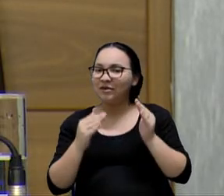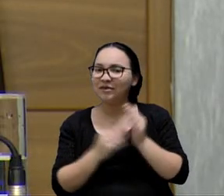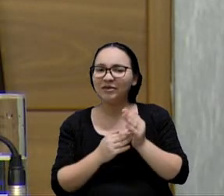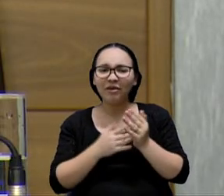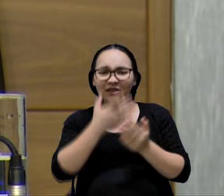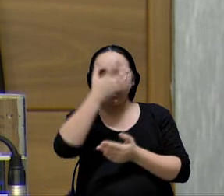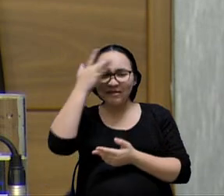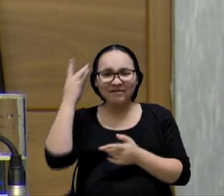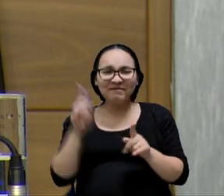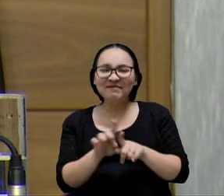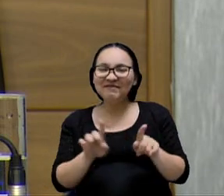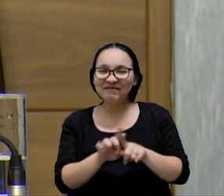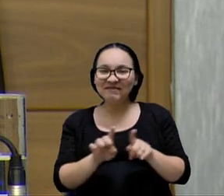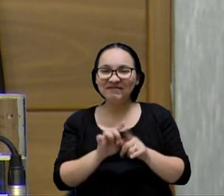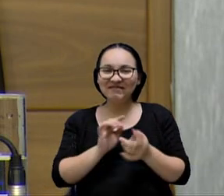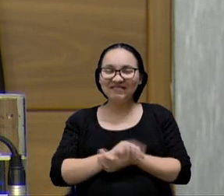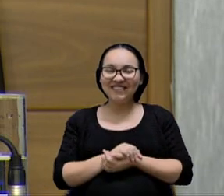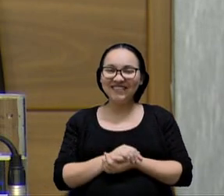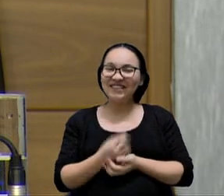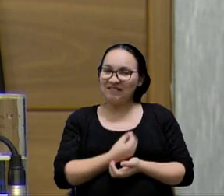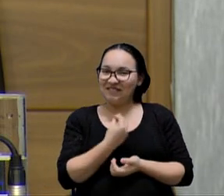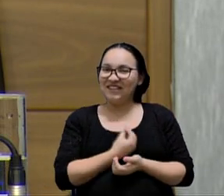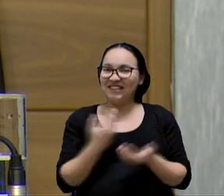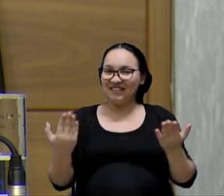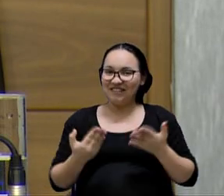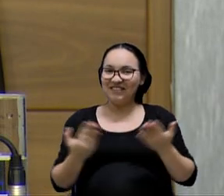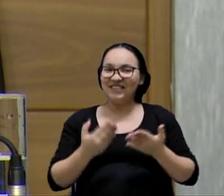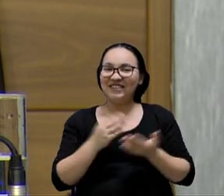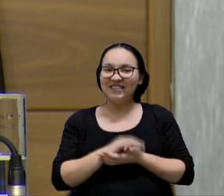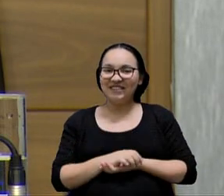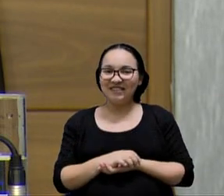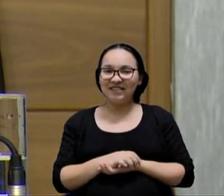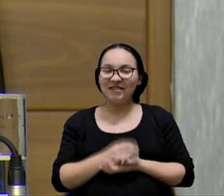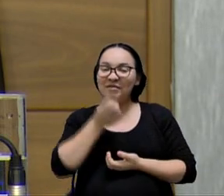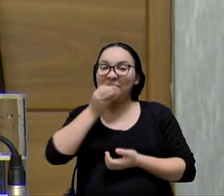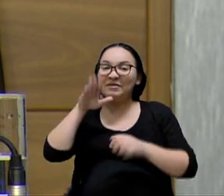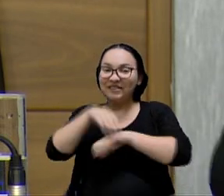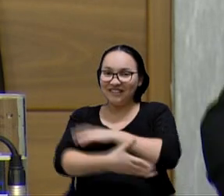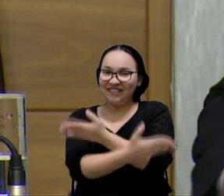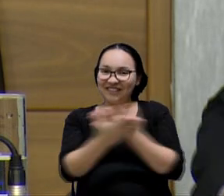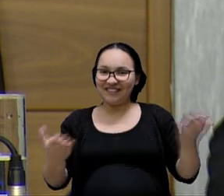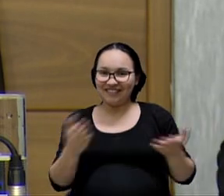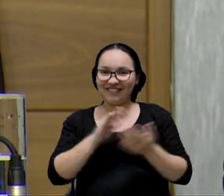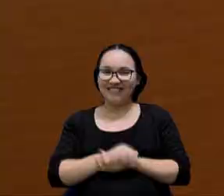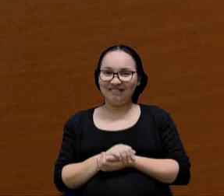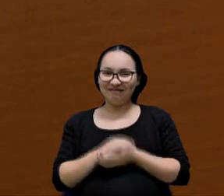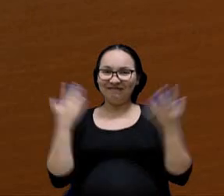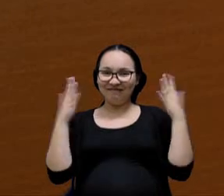que estão aqui presentes. Uma ótima noite a todos.